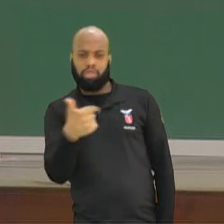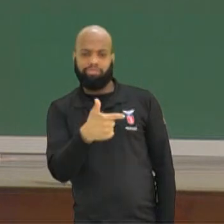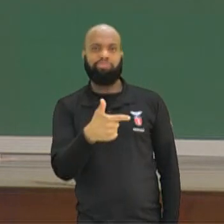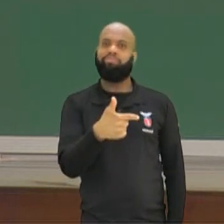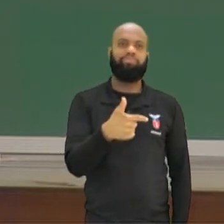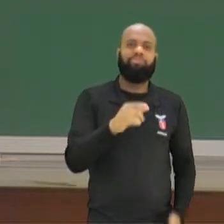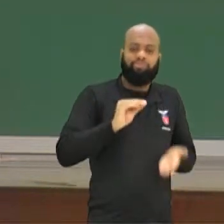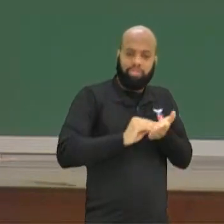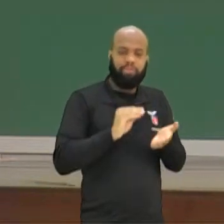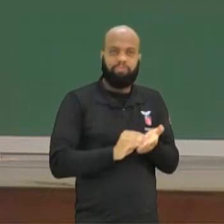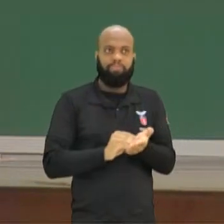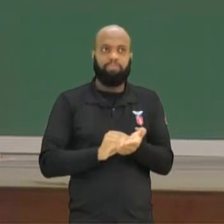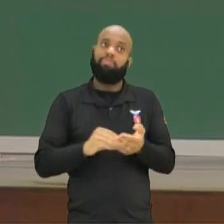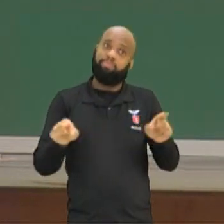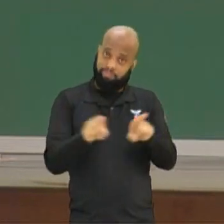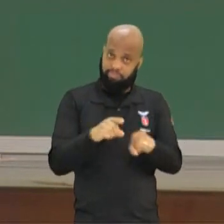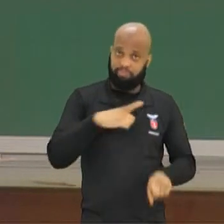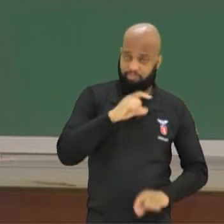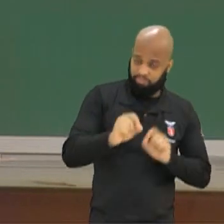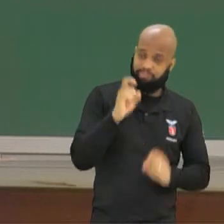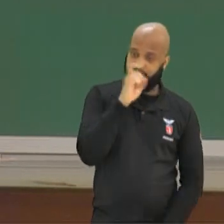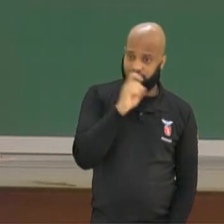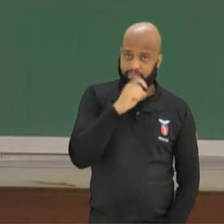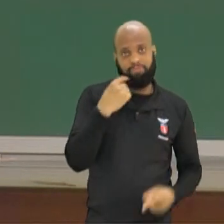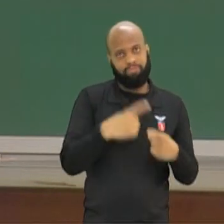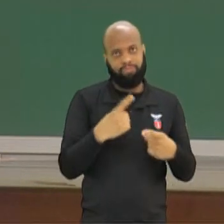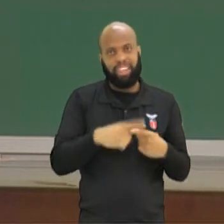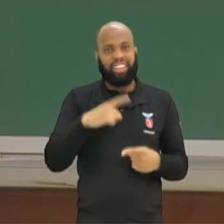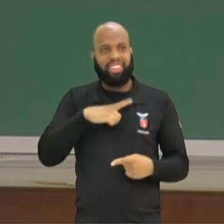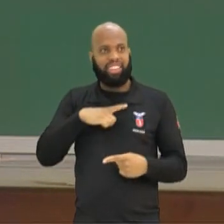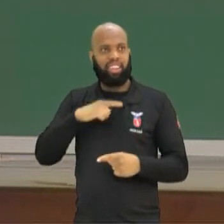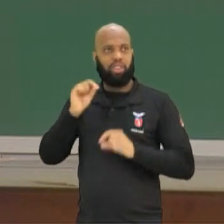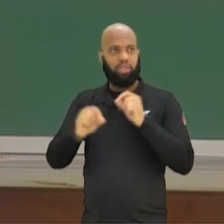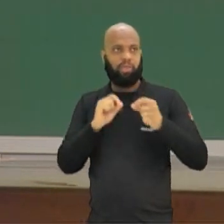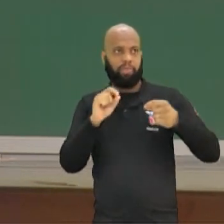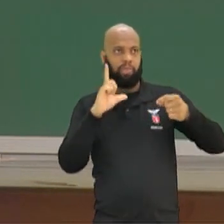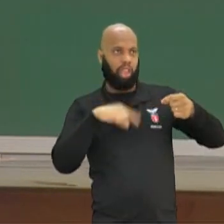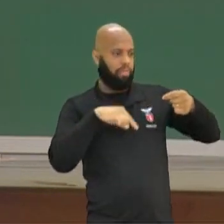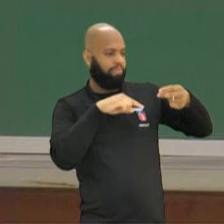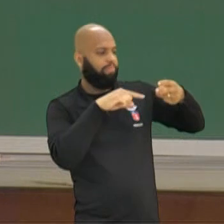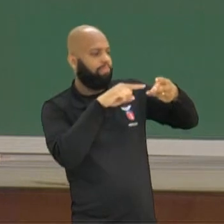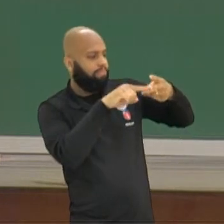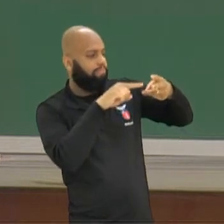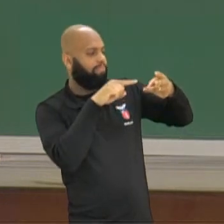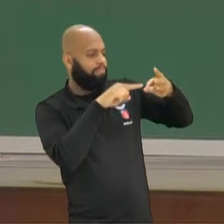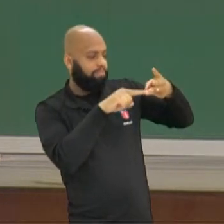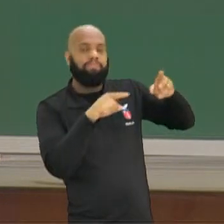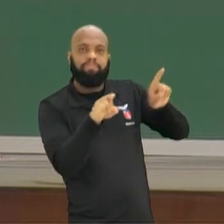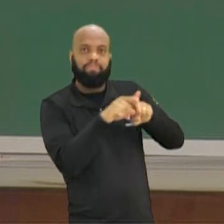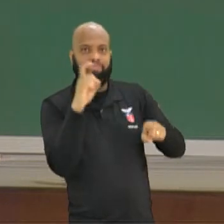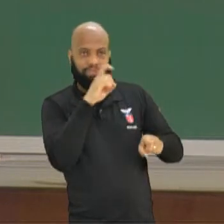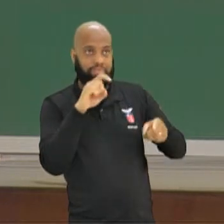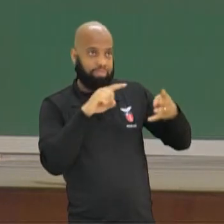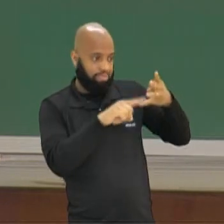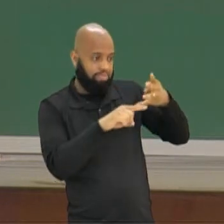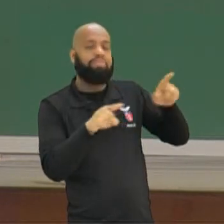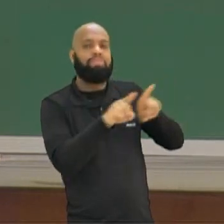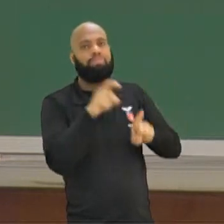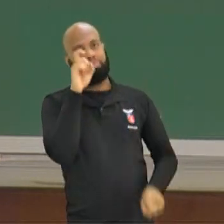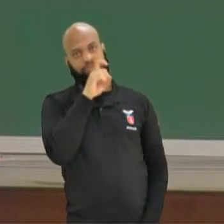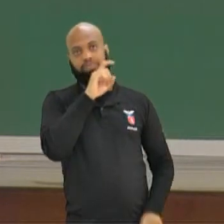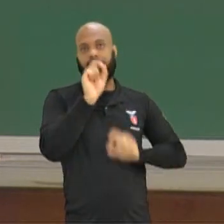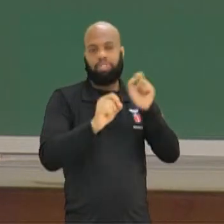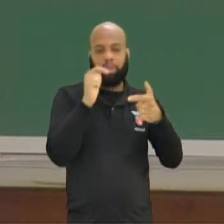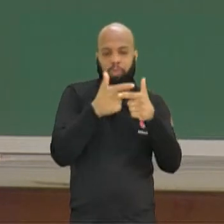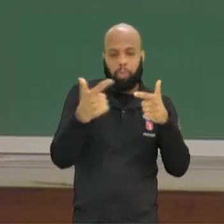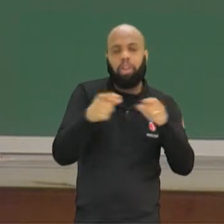a mentira? Muito embora esses dois também sejam mentiras para nós interpretarmos, quando nós interpretamos um texto, mas a mentira também. A mentira é um